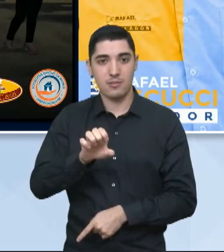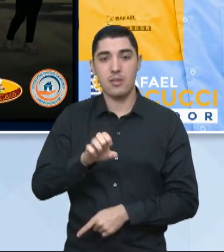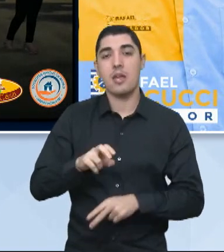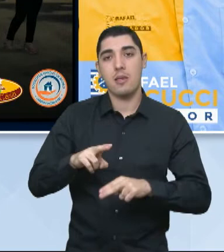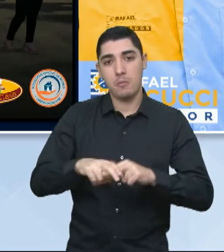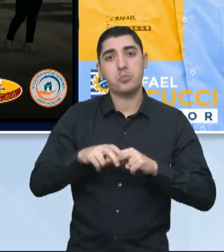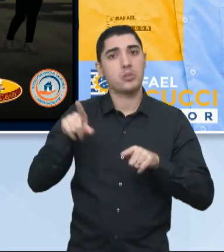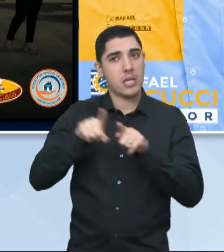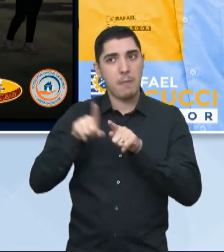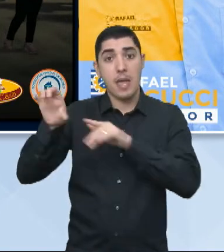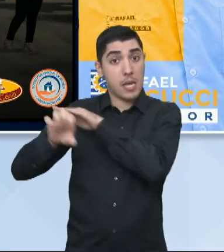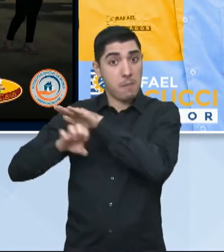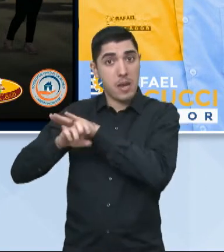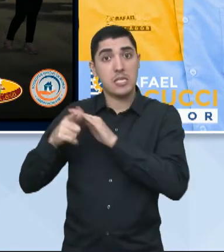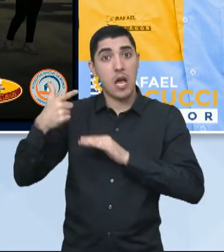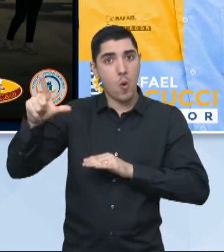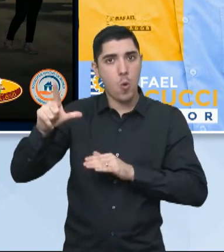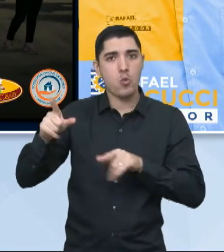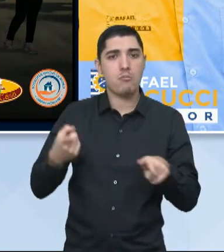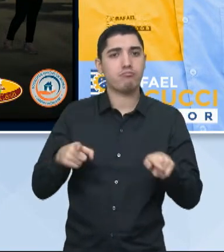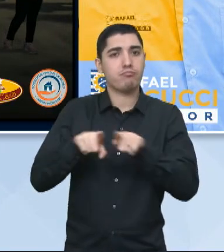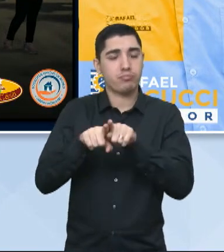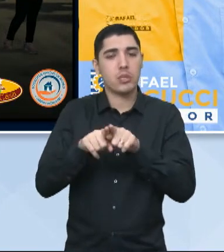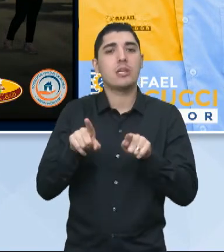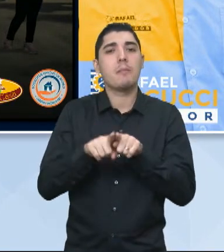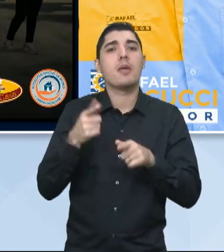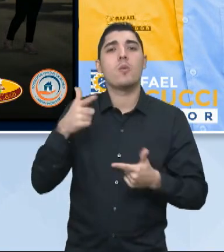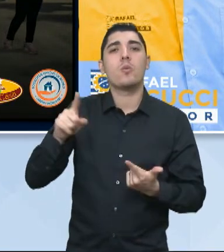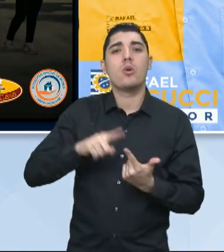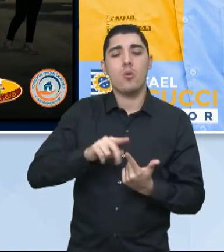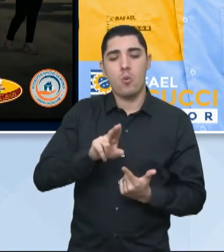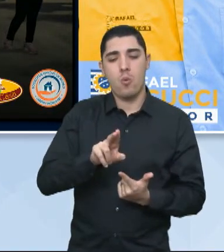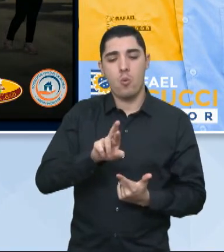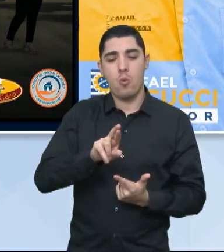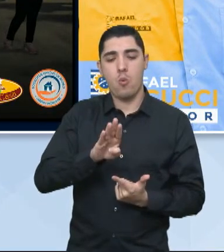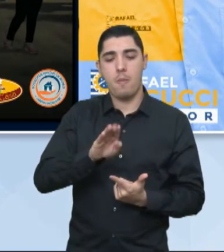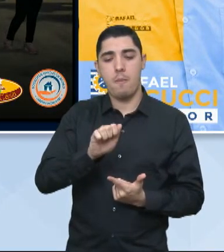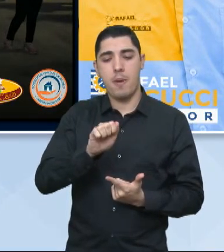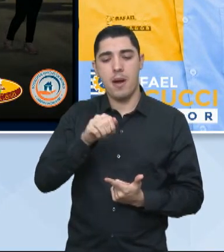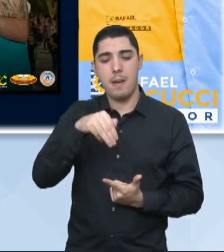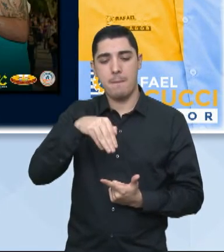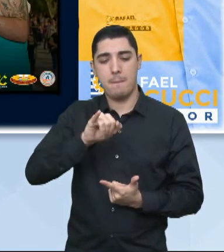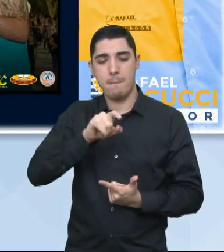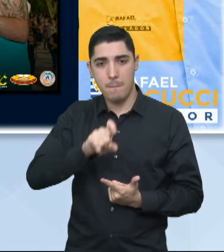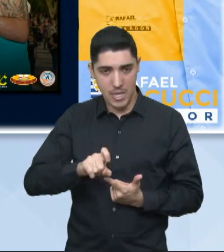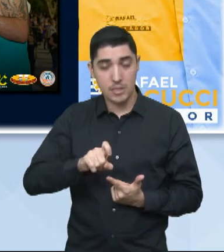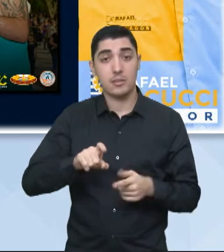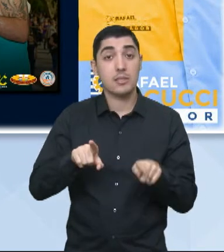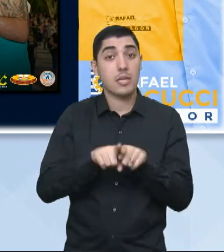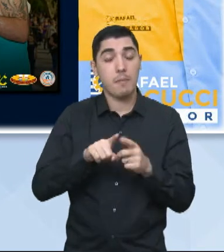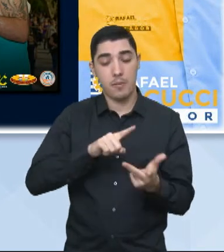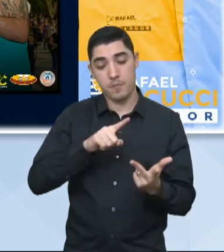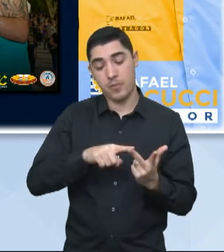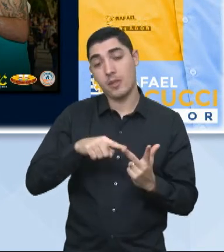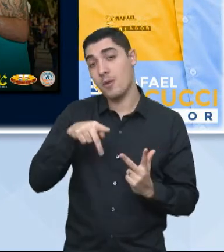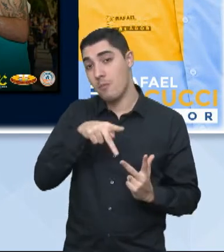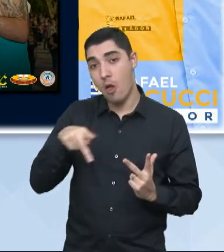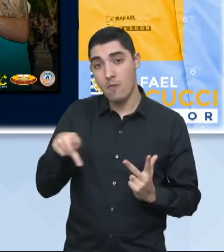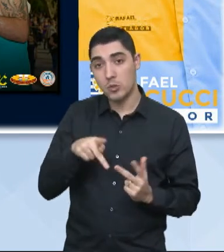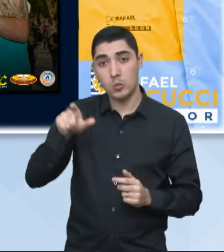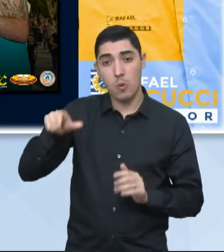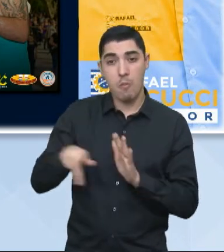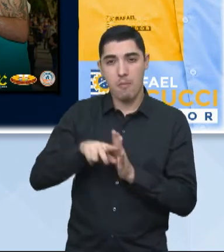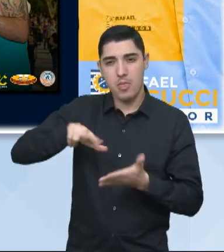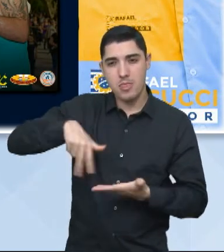Dance, esteve lá. Também tivemos o pessoal do Urban Mix, além do nosso professor da Zumba, mais famosa de São José dos